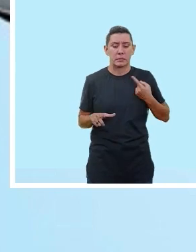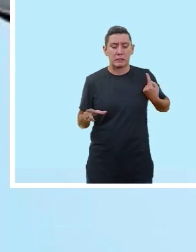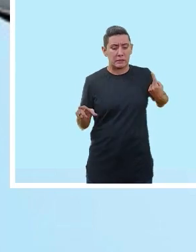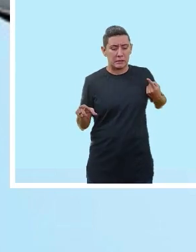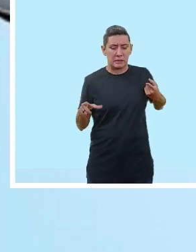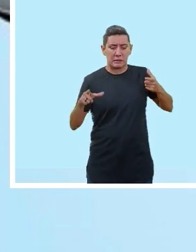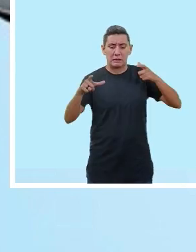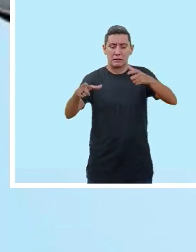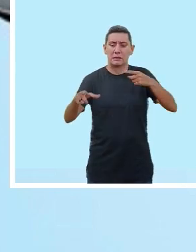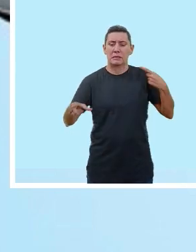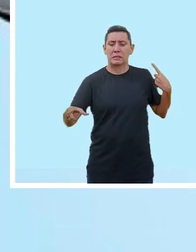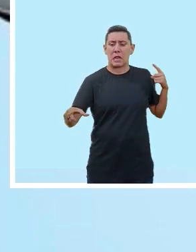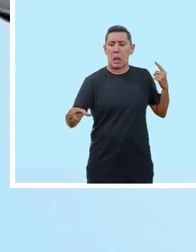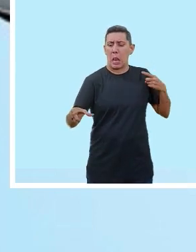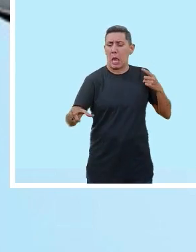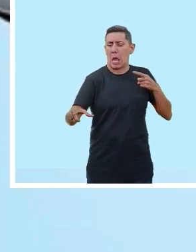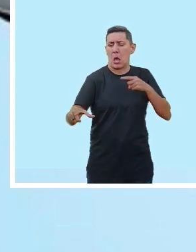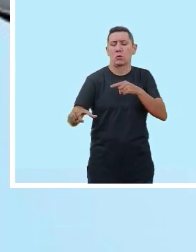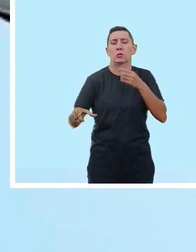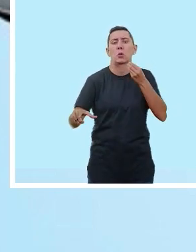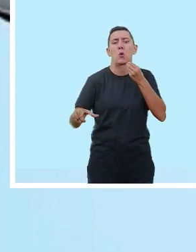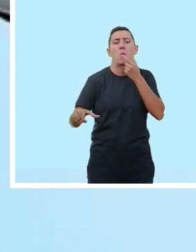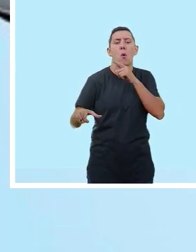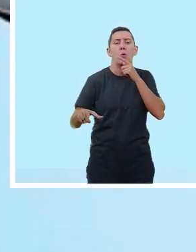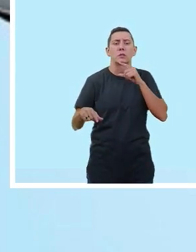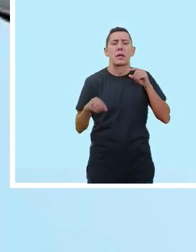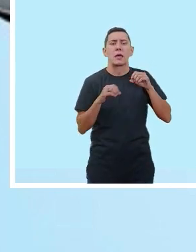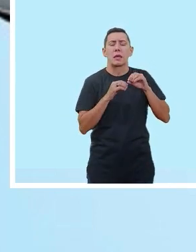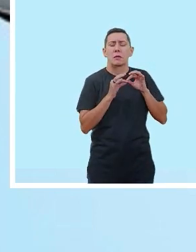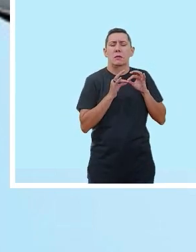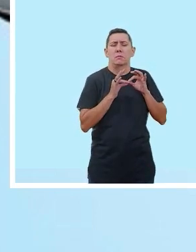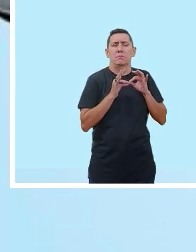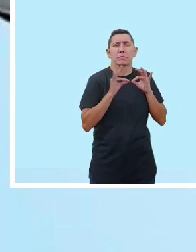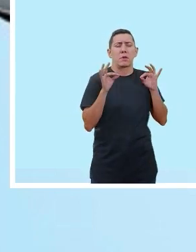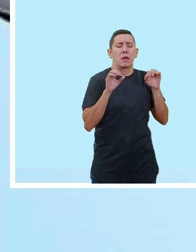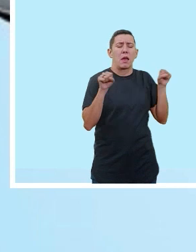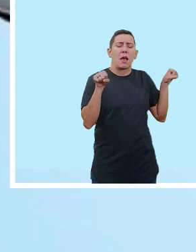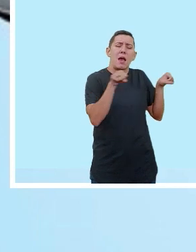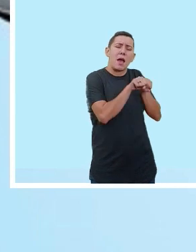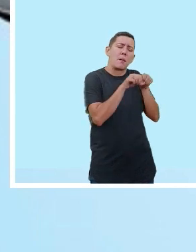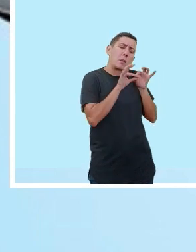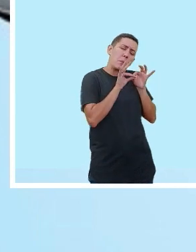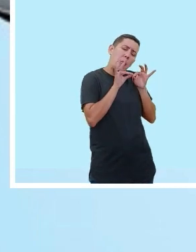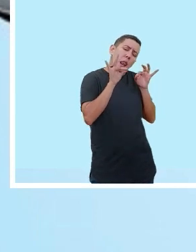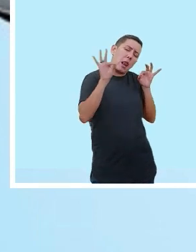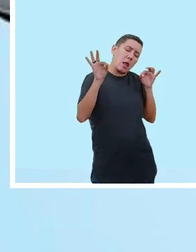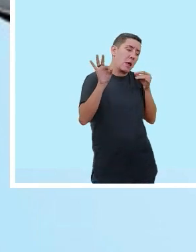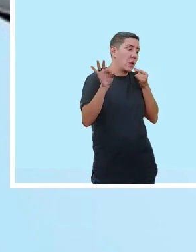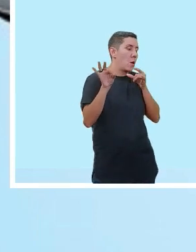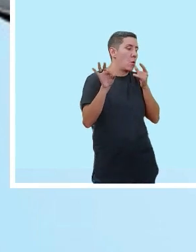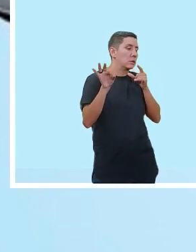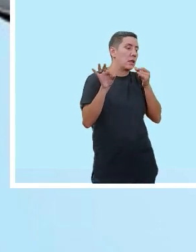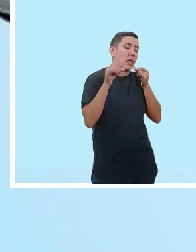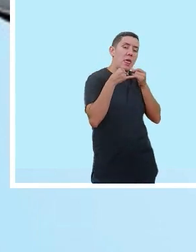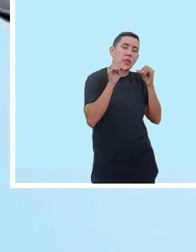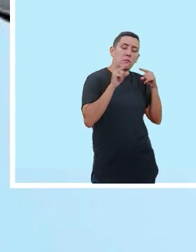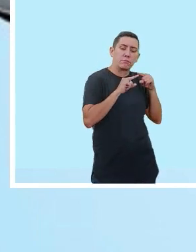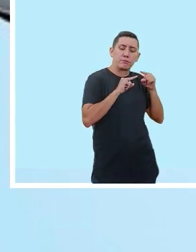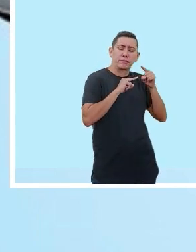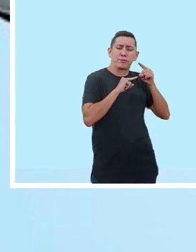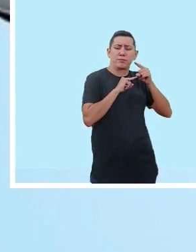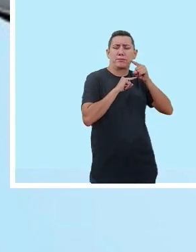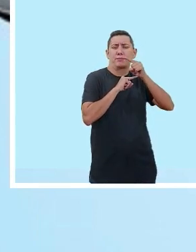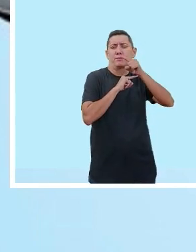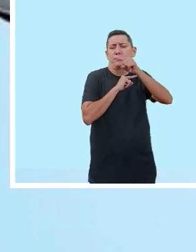da energia elétrica provinda da rede, né? Então, você tem que fazer alguma estrutura ali local de geração de energia elétrica para que você faça fazer